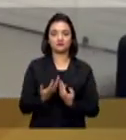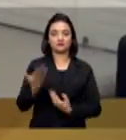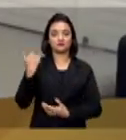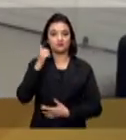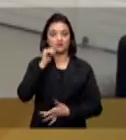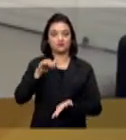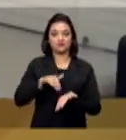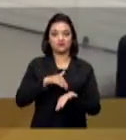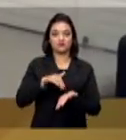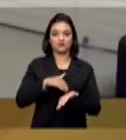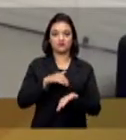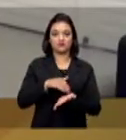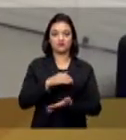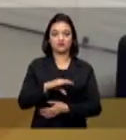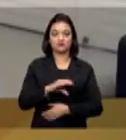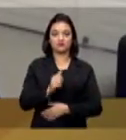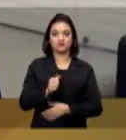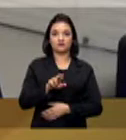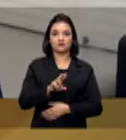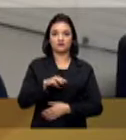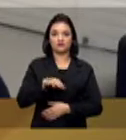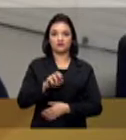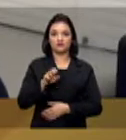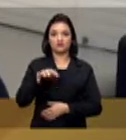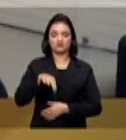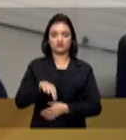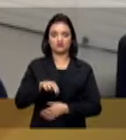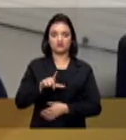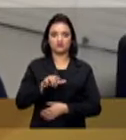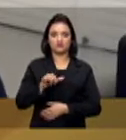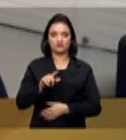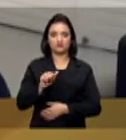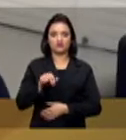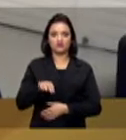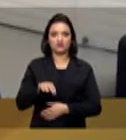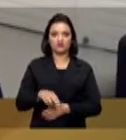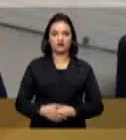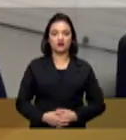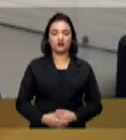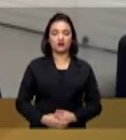Ministro Luiz Fux, presidente do STF. Doutora Carmen Lívia.